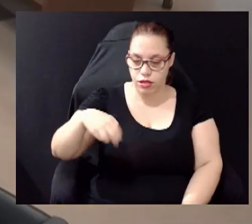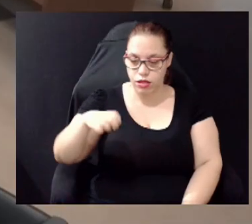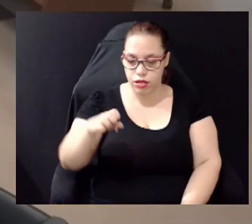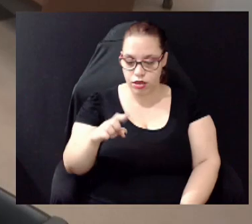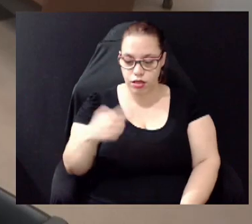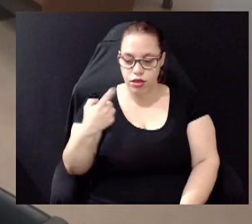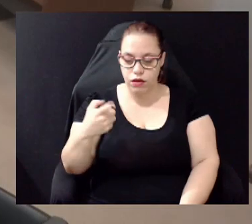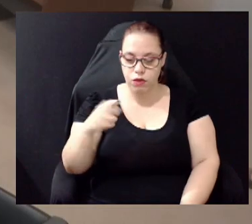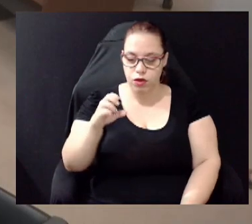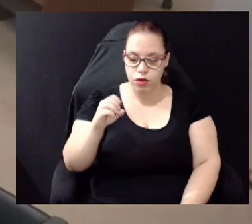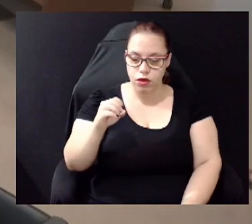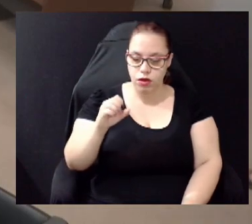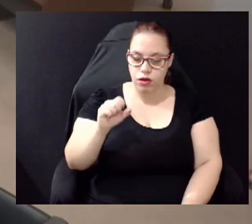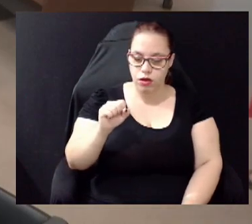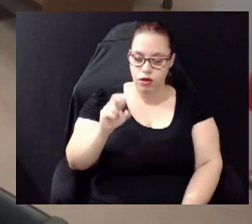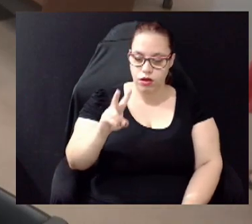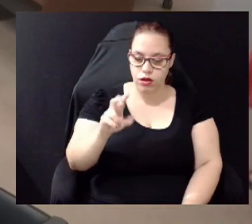Você também, Adriana? Tá bom.